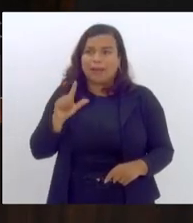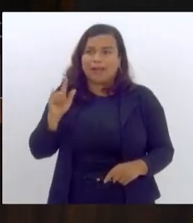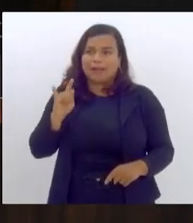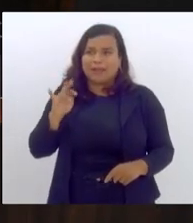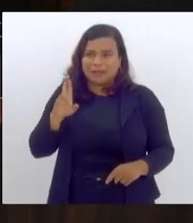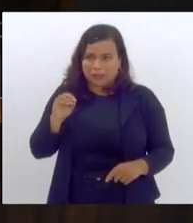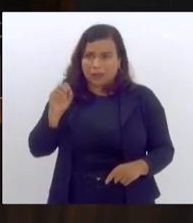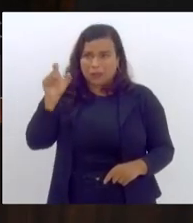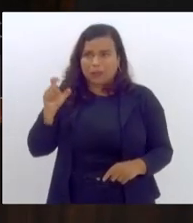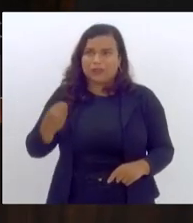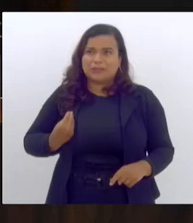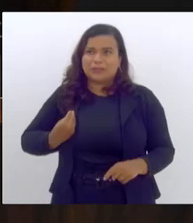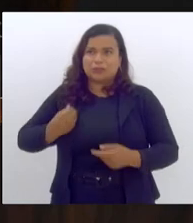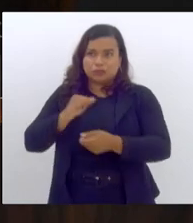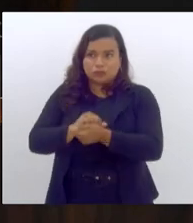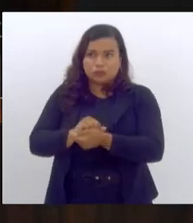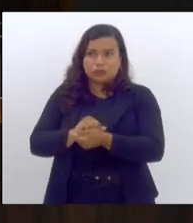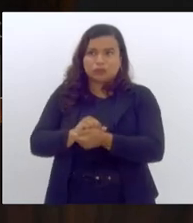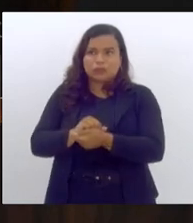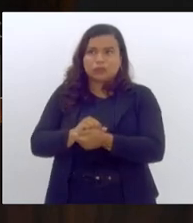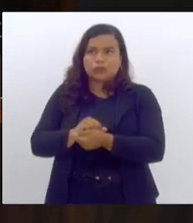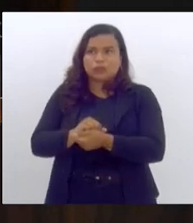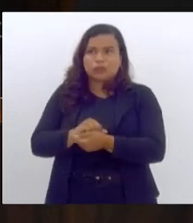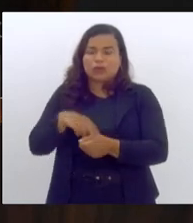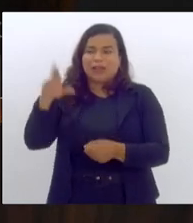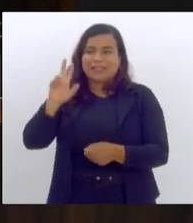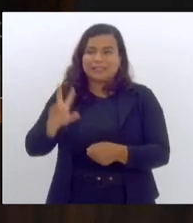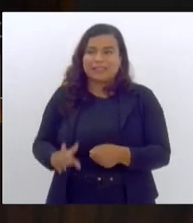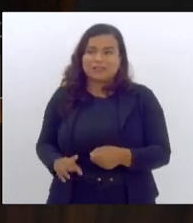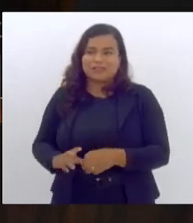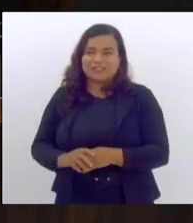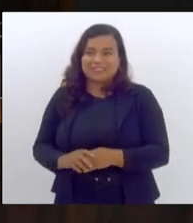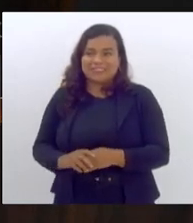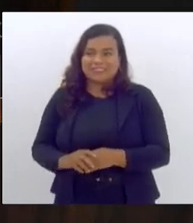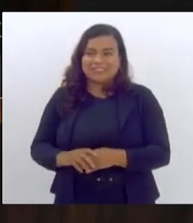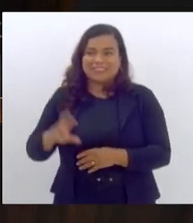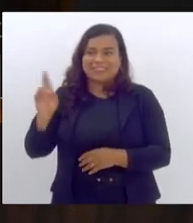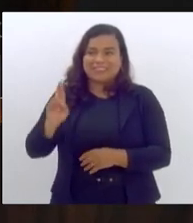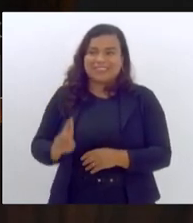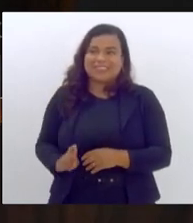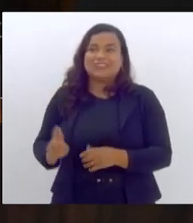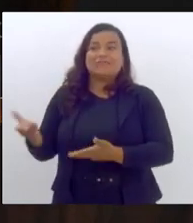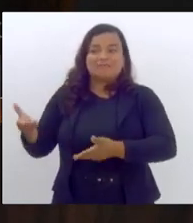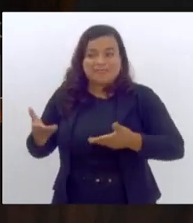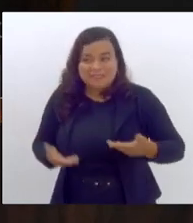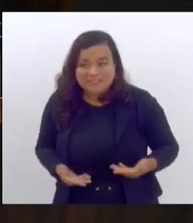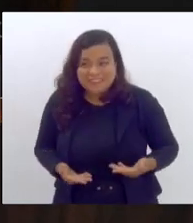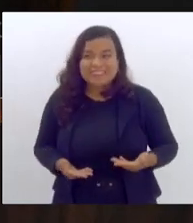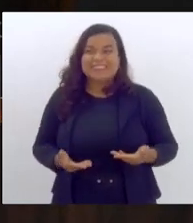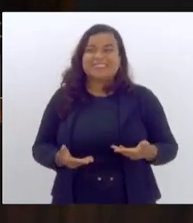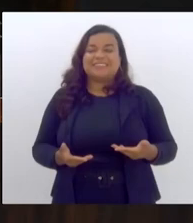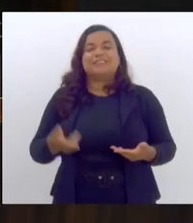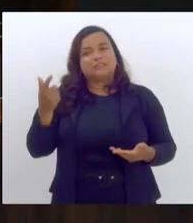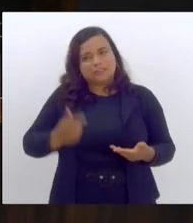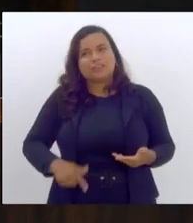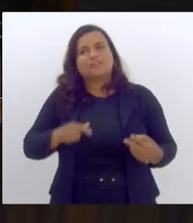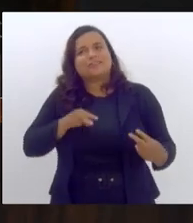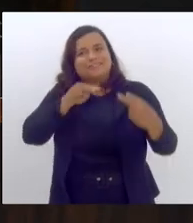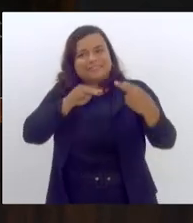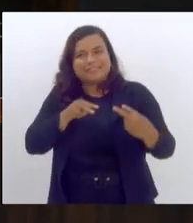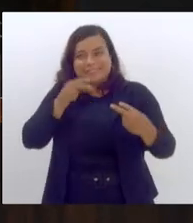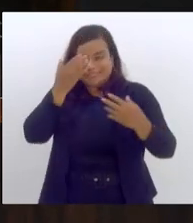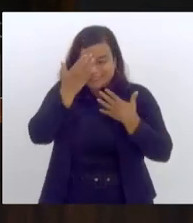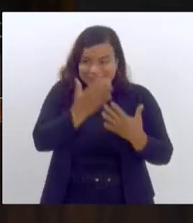aqui conosco. Cadê ele? De Resende. Seja muito bem-vindo, prefeito. Muito bom revê-lo. Seja bem-vindo a